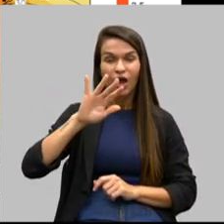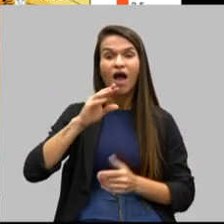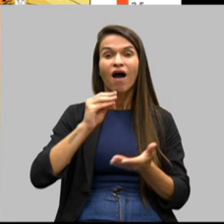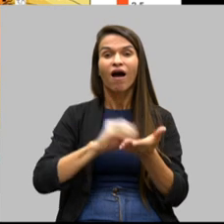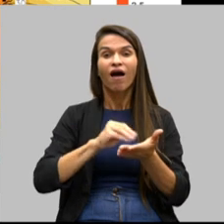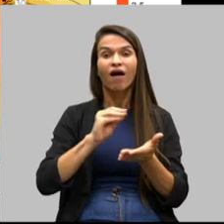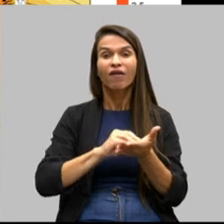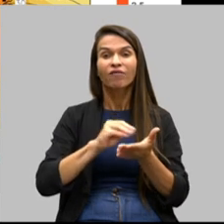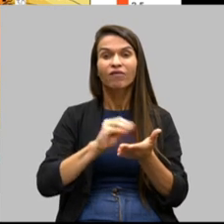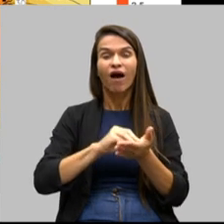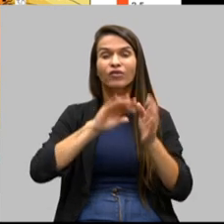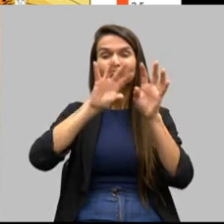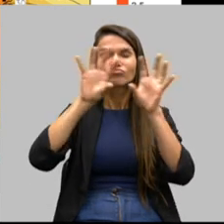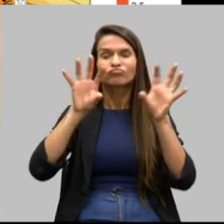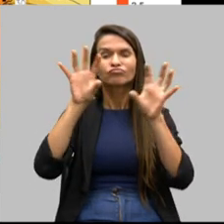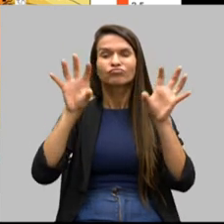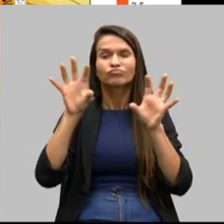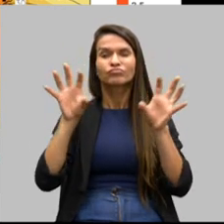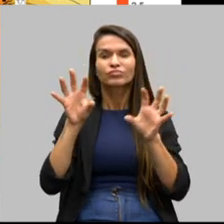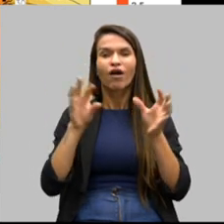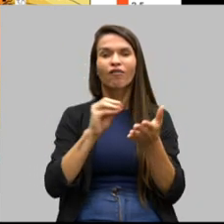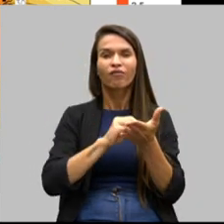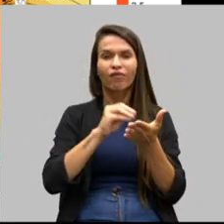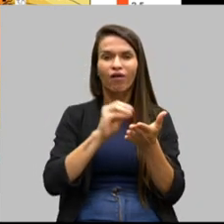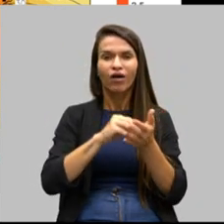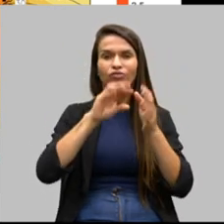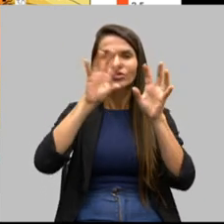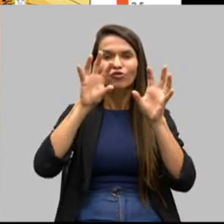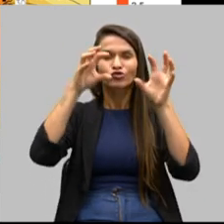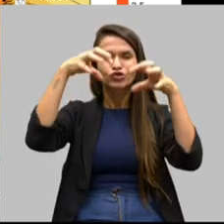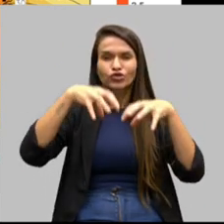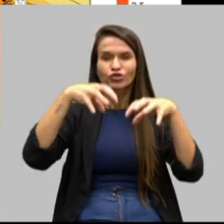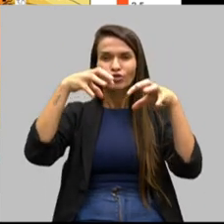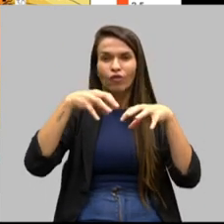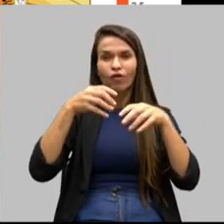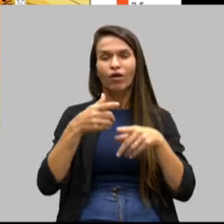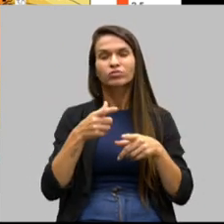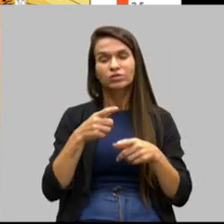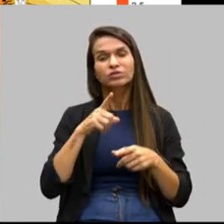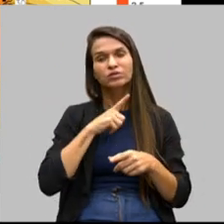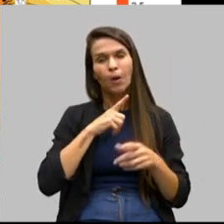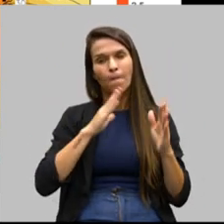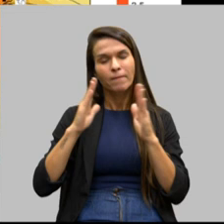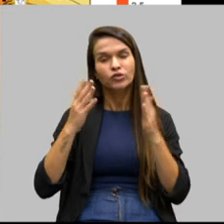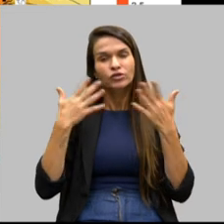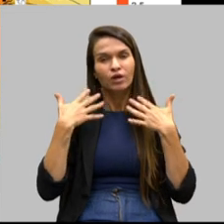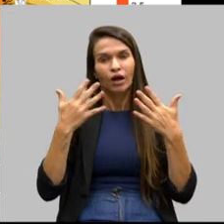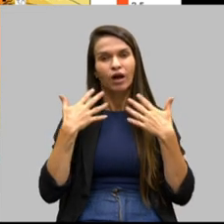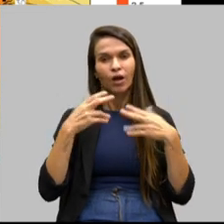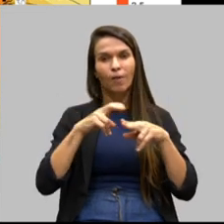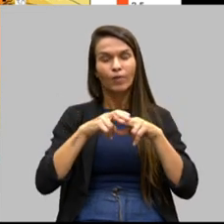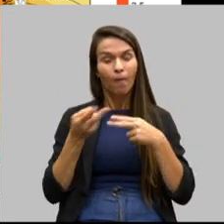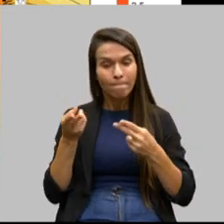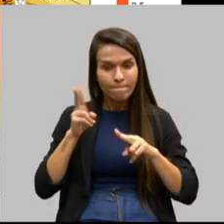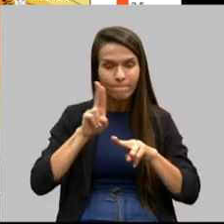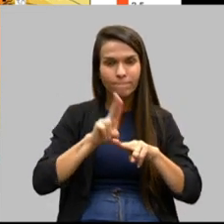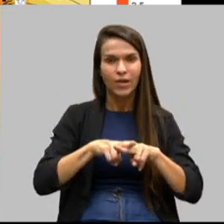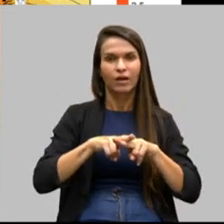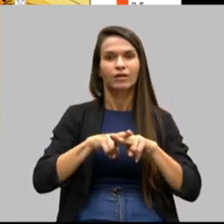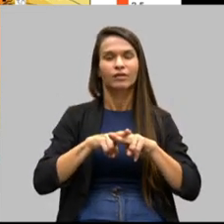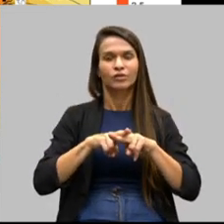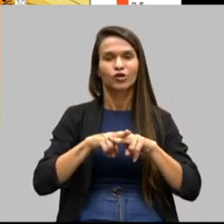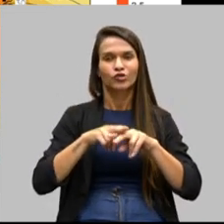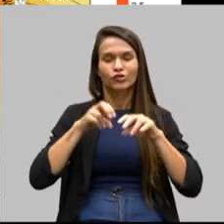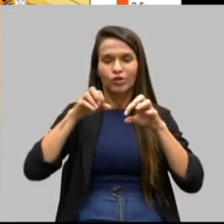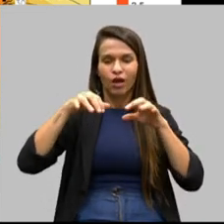de nebulosidade, ausência de nuvens e chuva. As ondas de calor, então, são devido à estagnação do escoamento